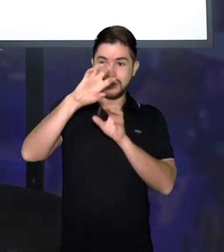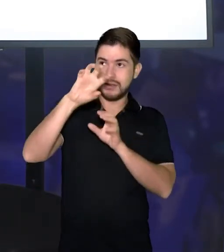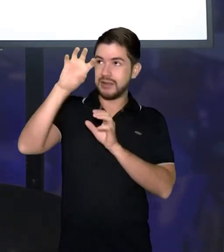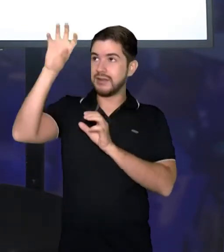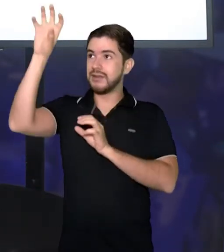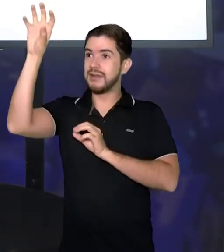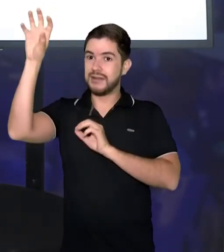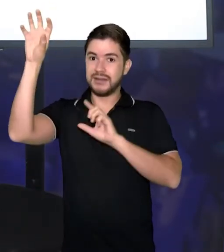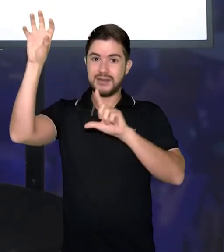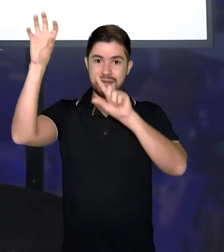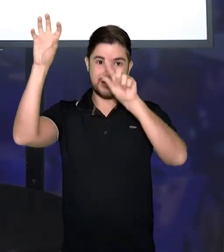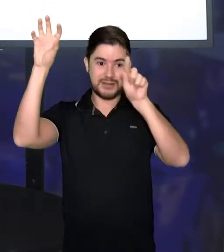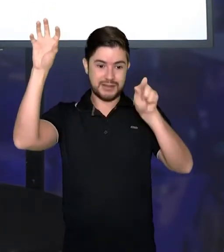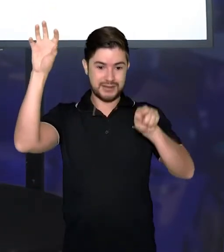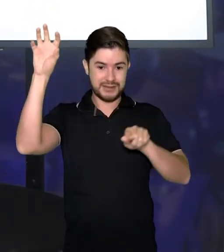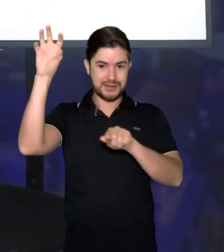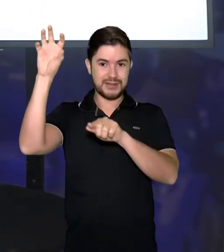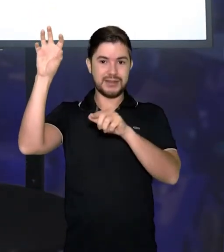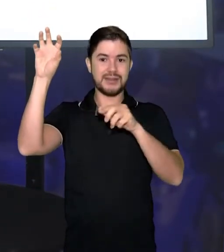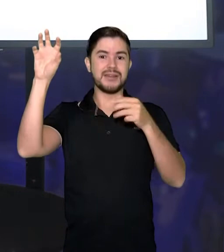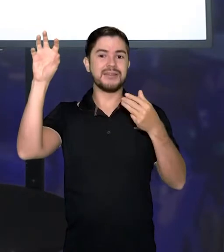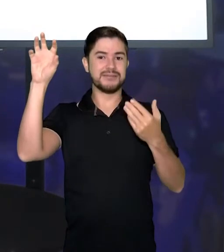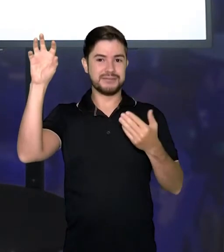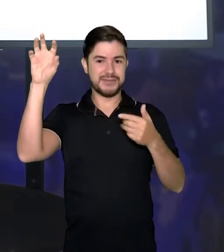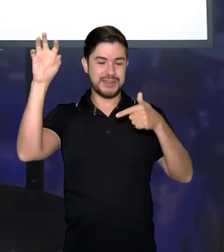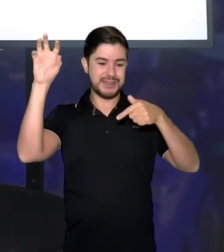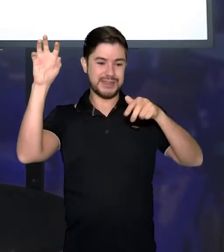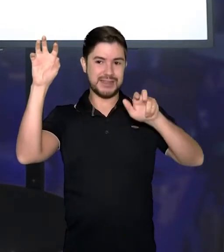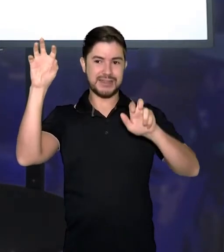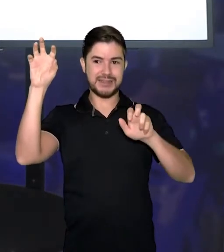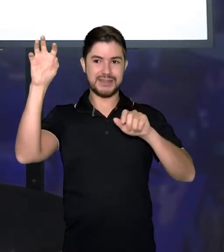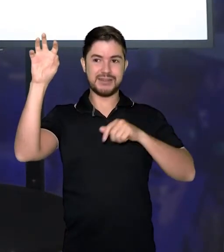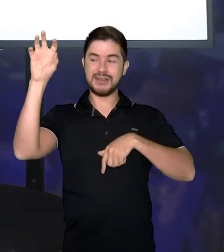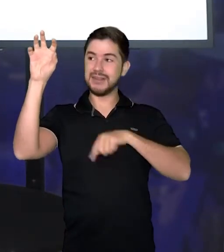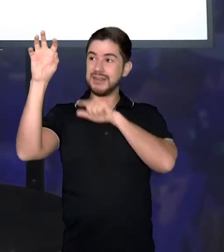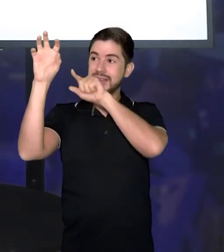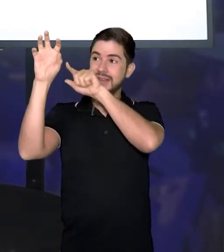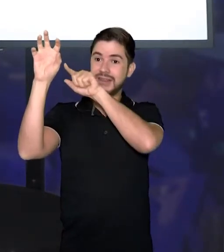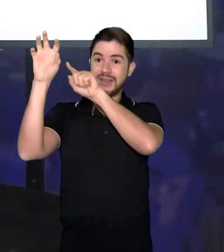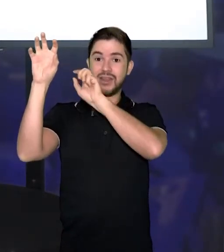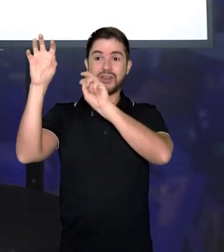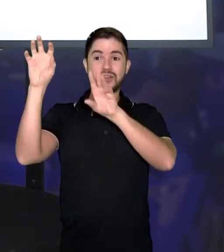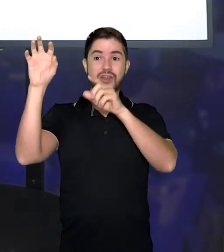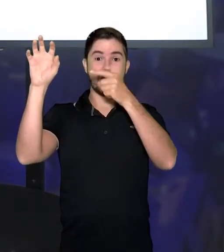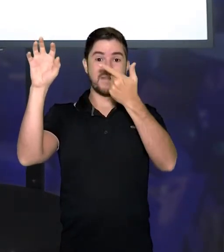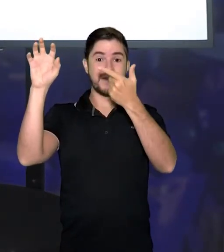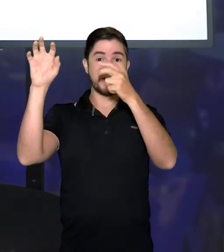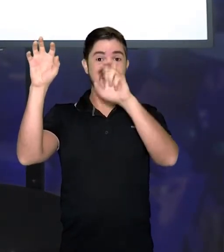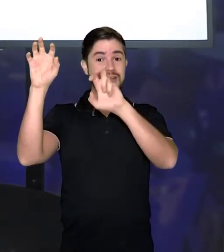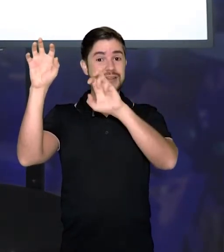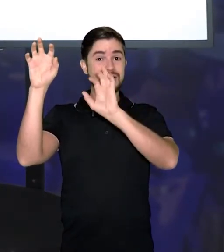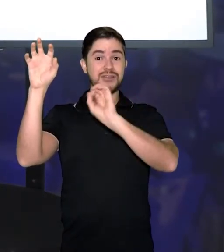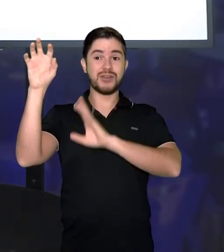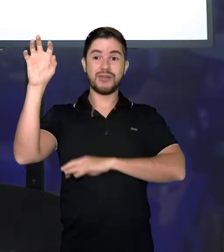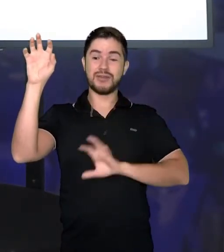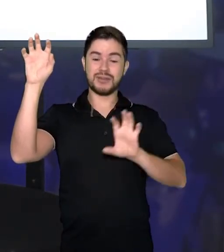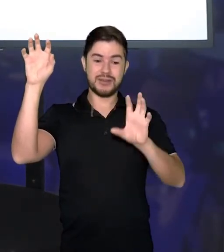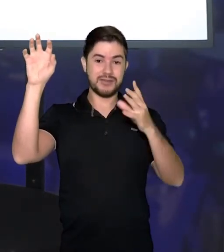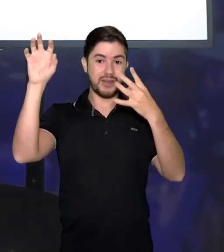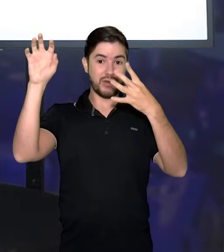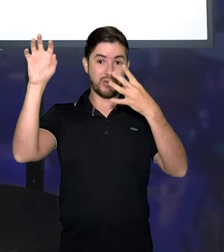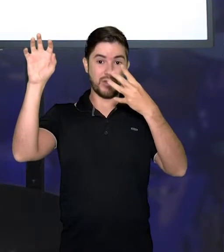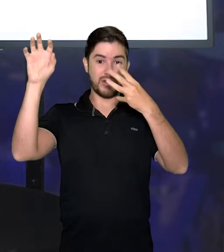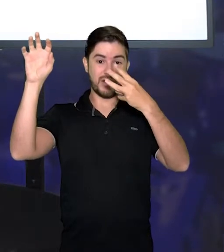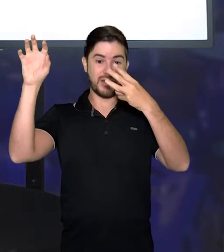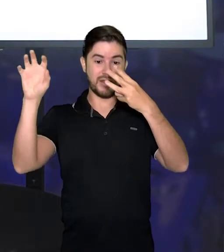seria 3 partes de 4 e 25 seria, de novo, uma